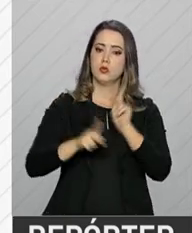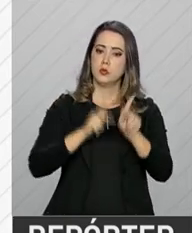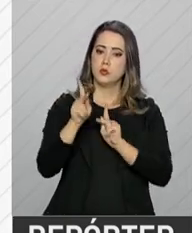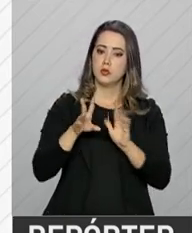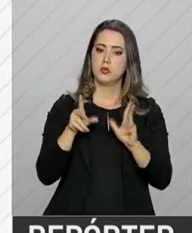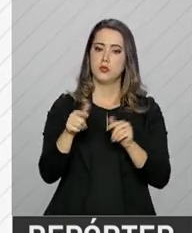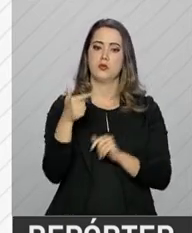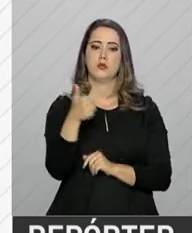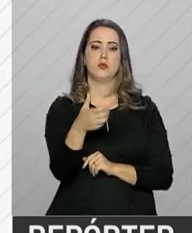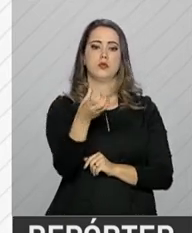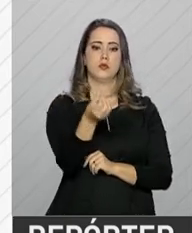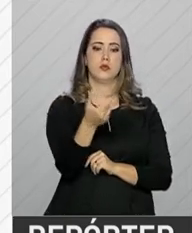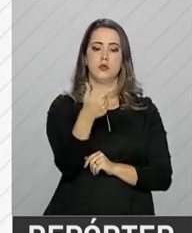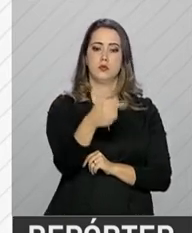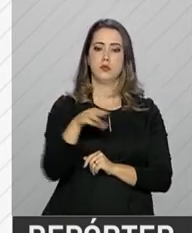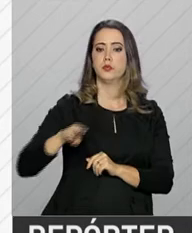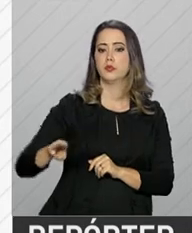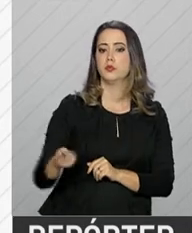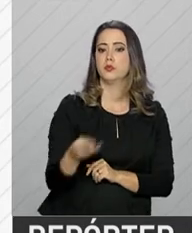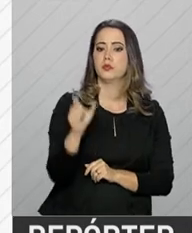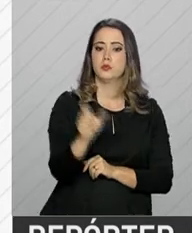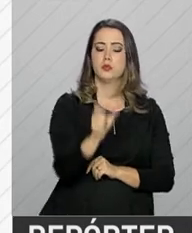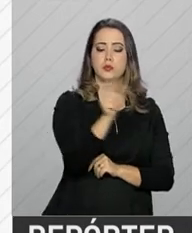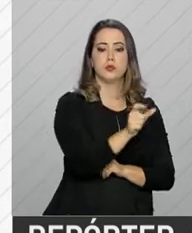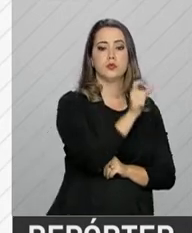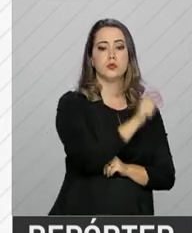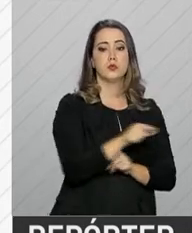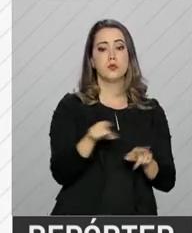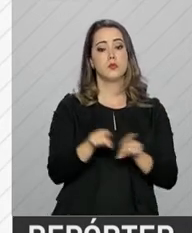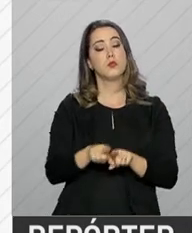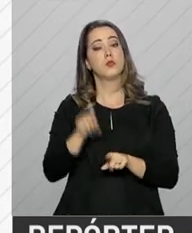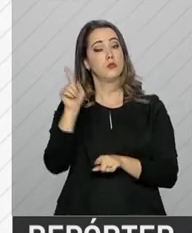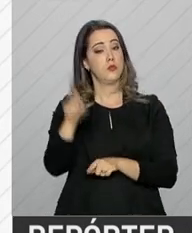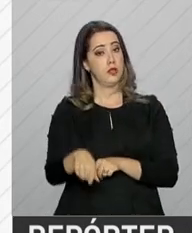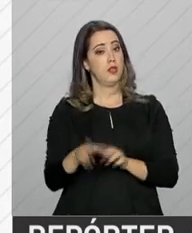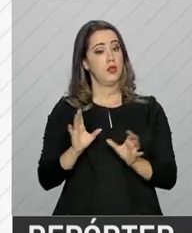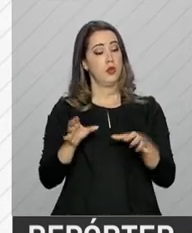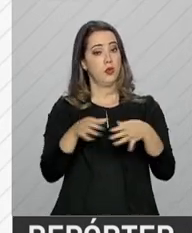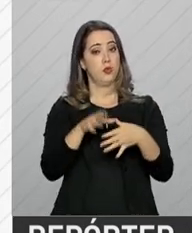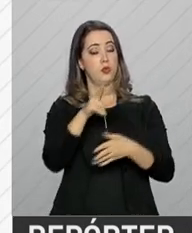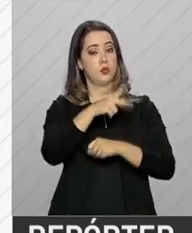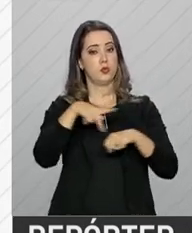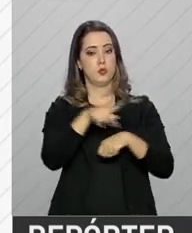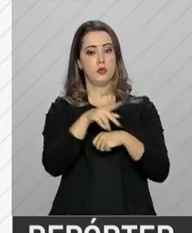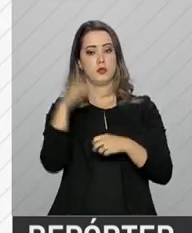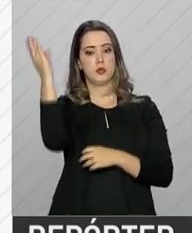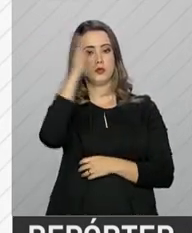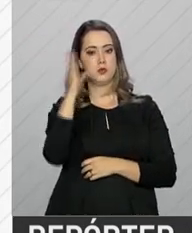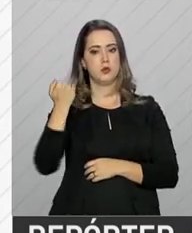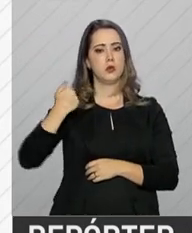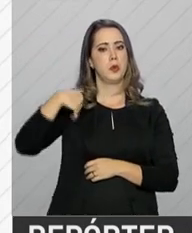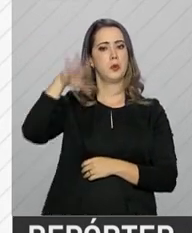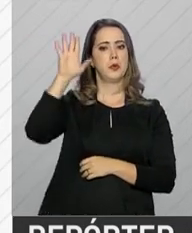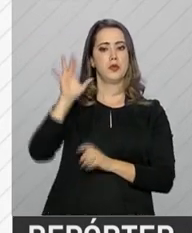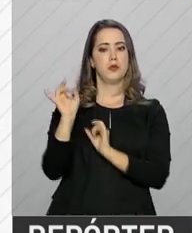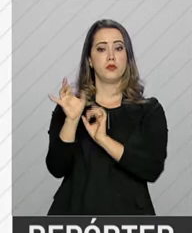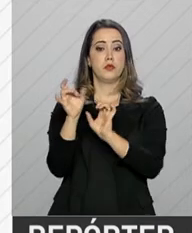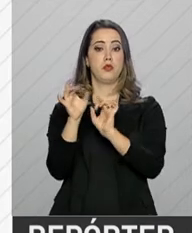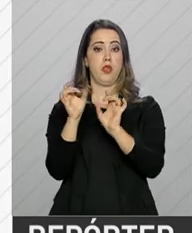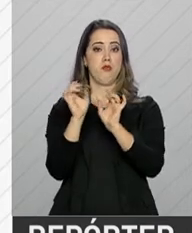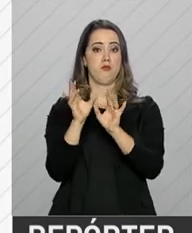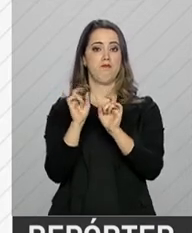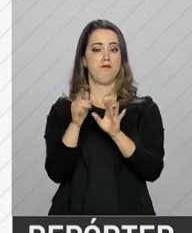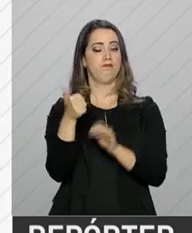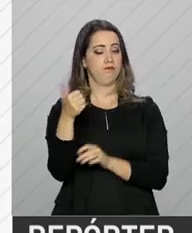bloco é de 262 milhões de habitantes e é com o mercosul que o brasil acumulou os maiores superávits comerciais nos